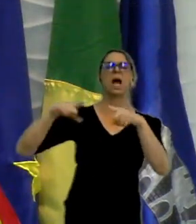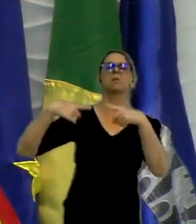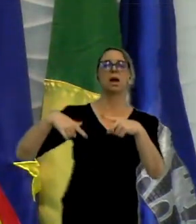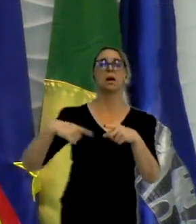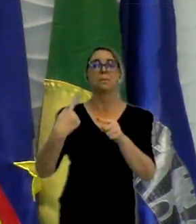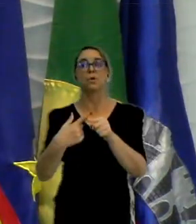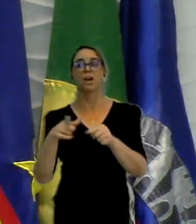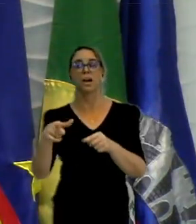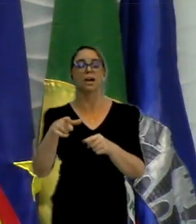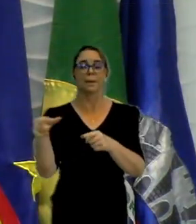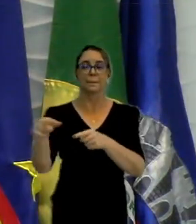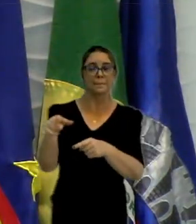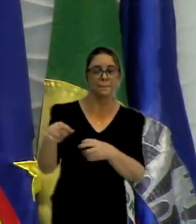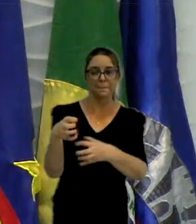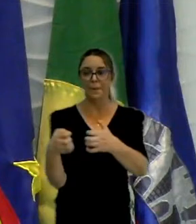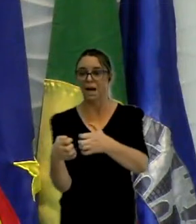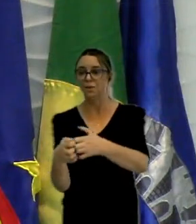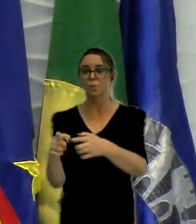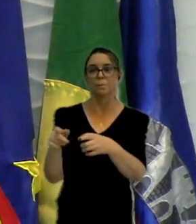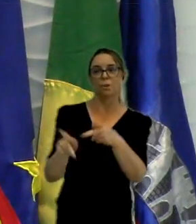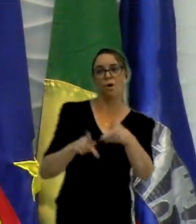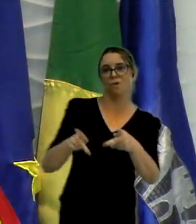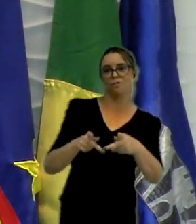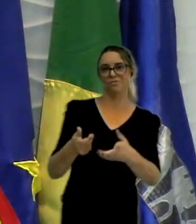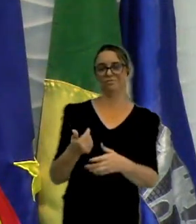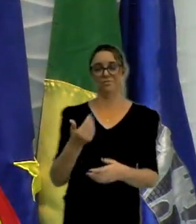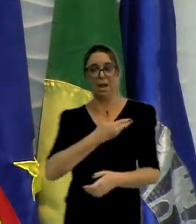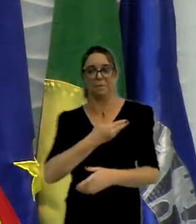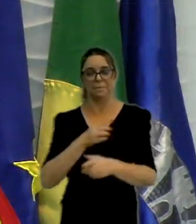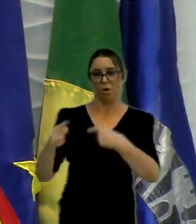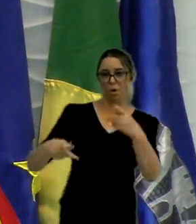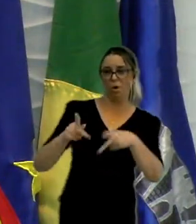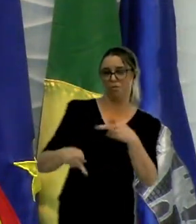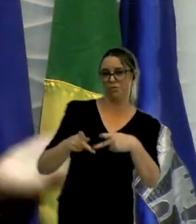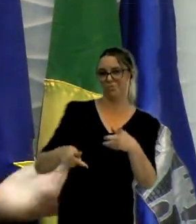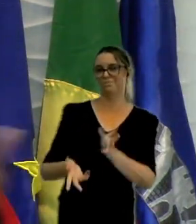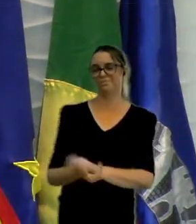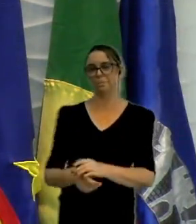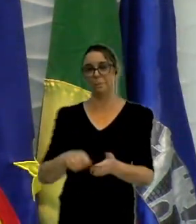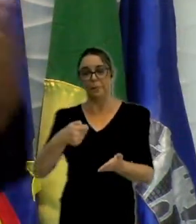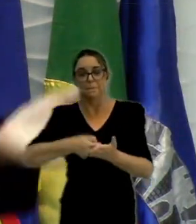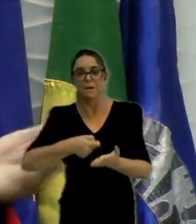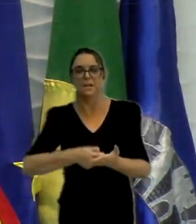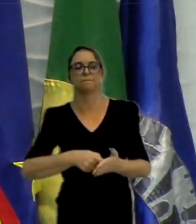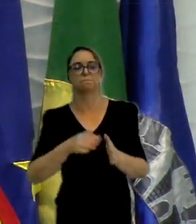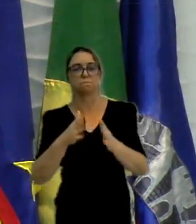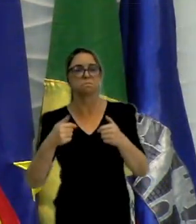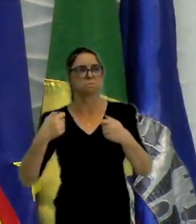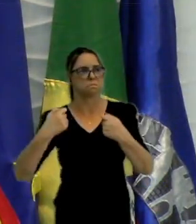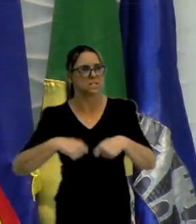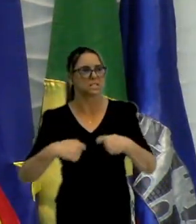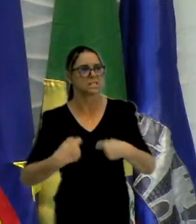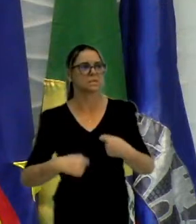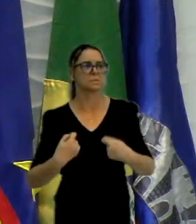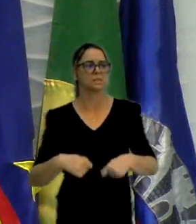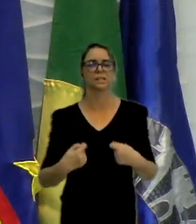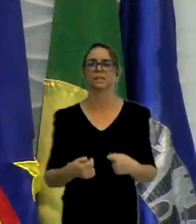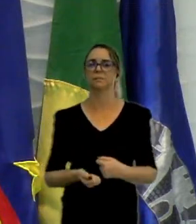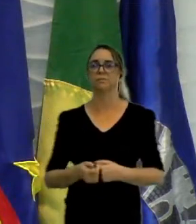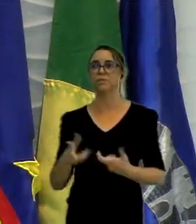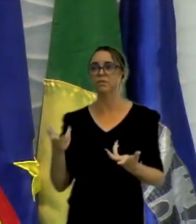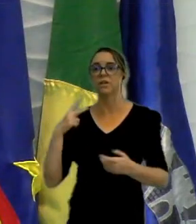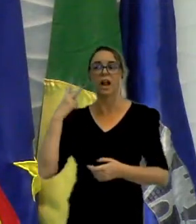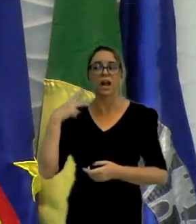povo. Qualquer eleitor chega perto do vereador e cobra. Nós precisamos disso, nós precisamos daquilo. E o vereador